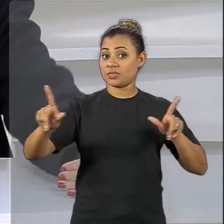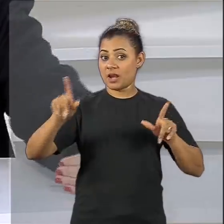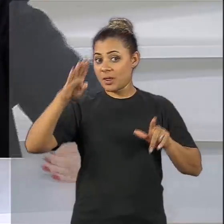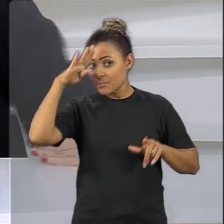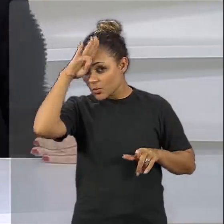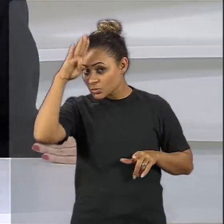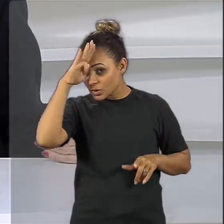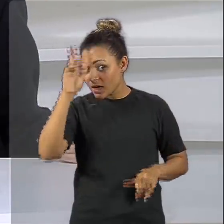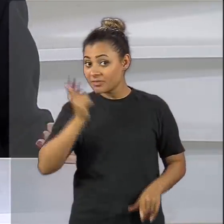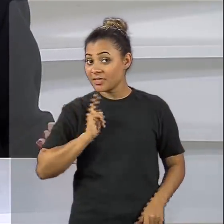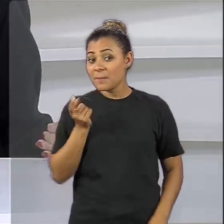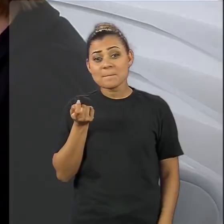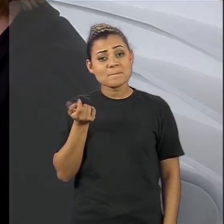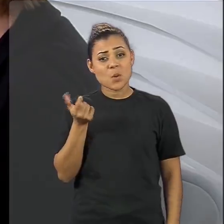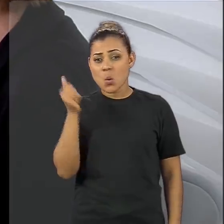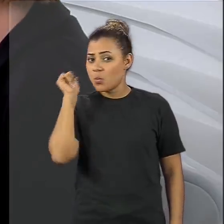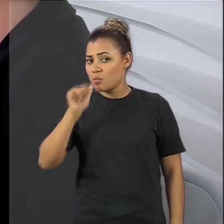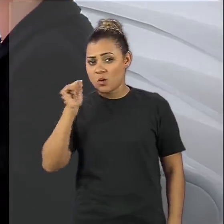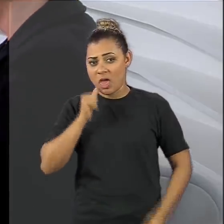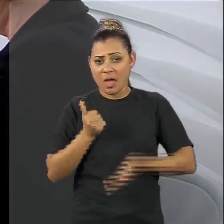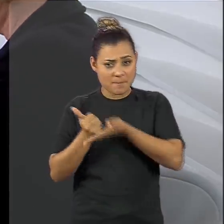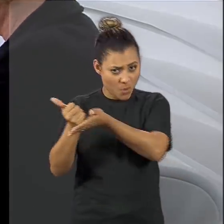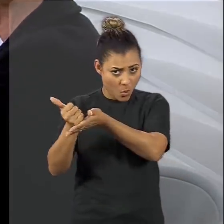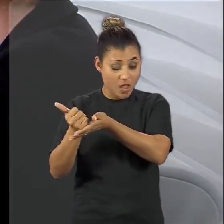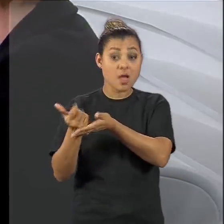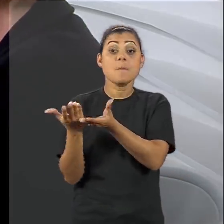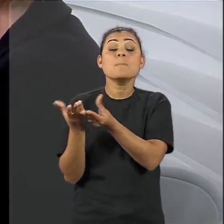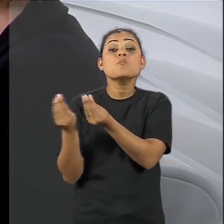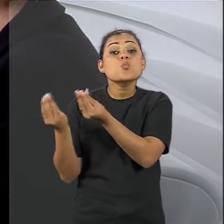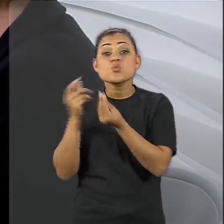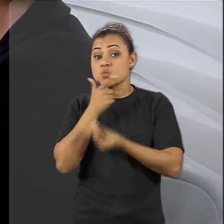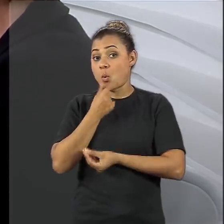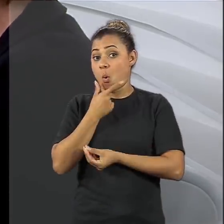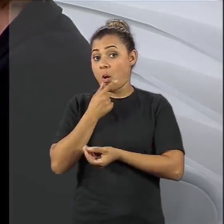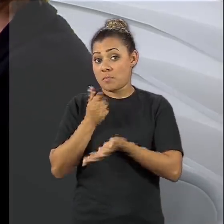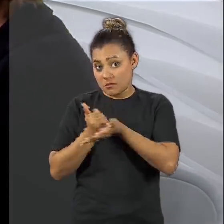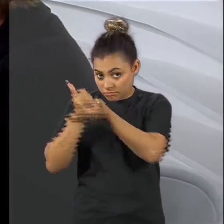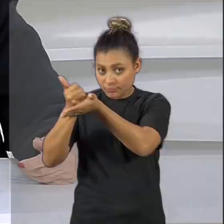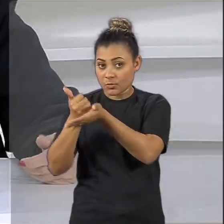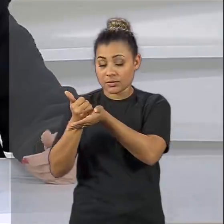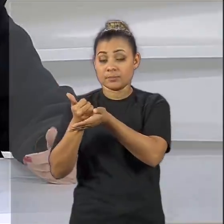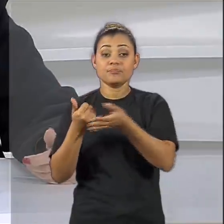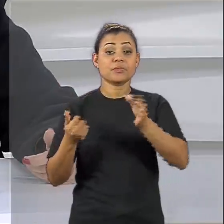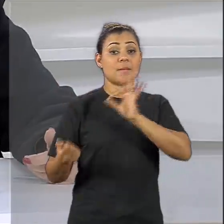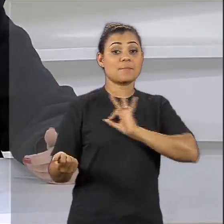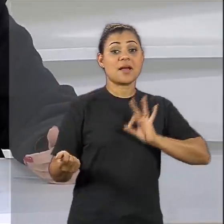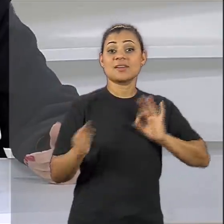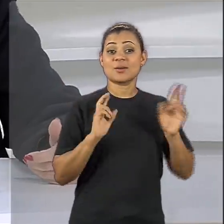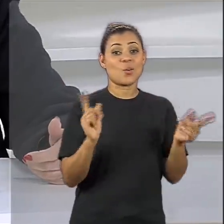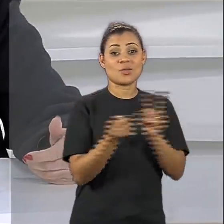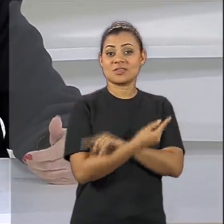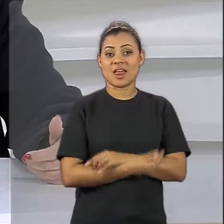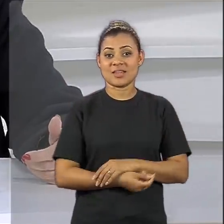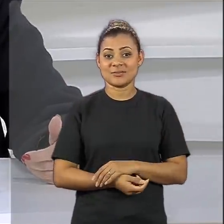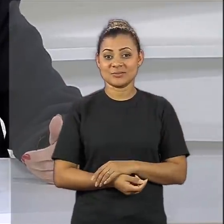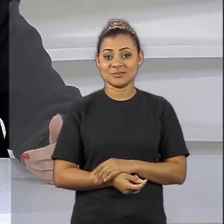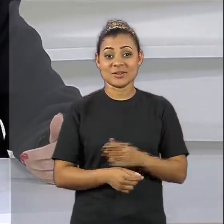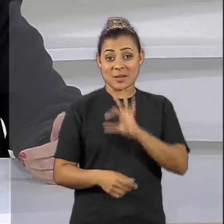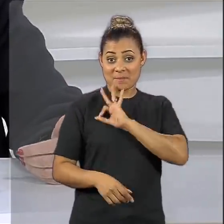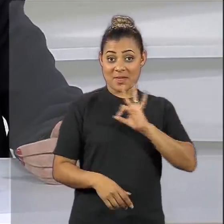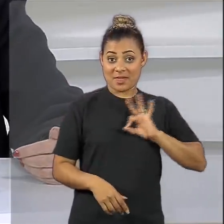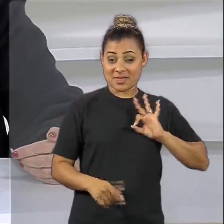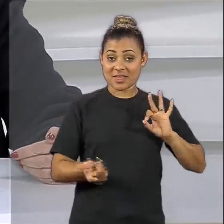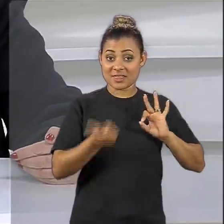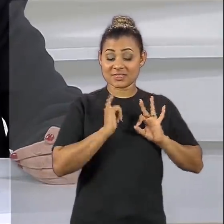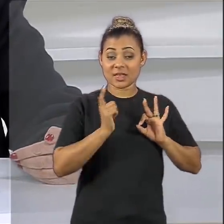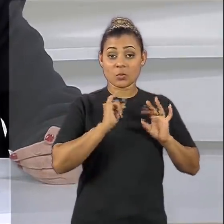Bolsonaro tem pouco voto feminino, muito voto masculino, né, na proporção dele. A Marina é o contrário. Muito a voto Marina, feminino. Se